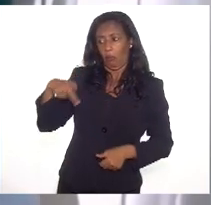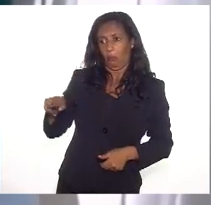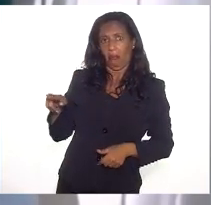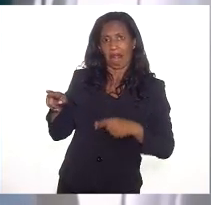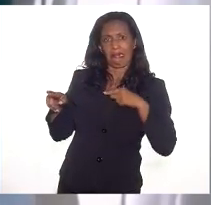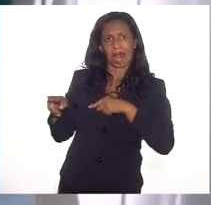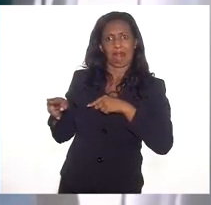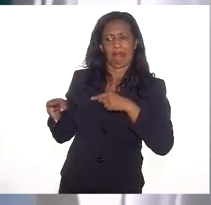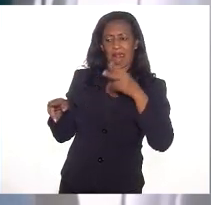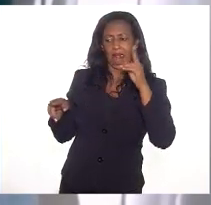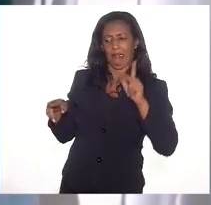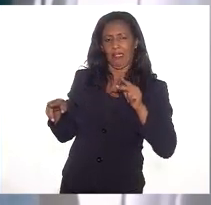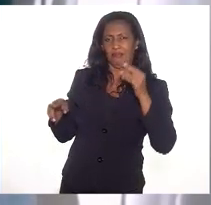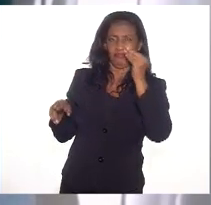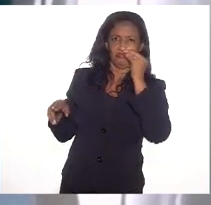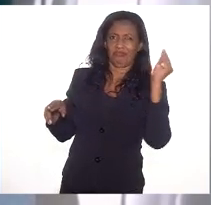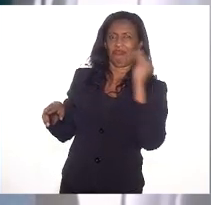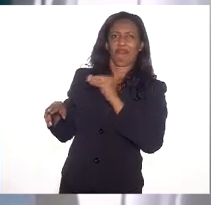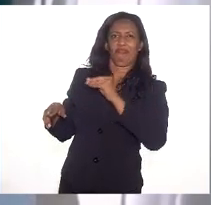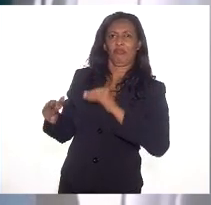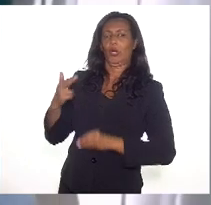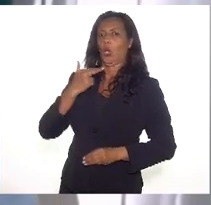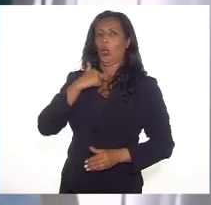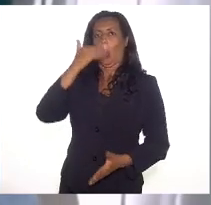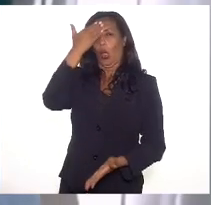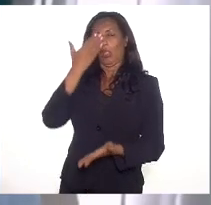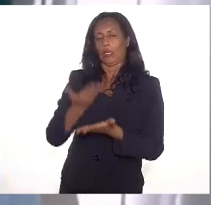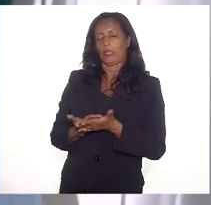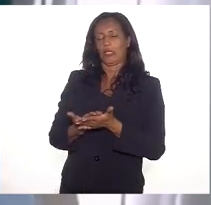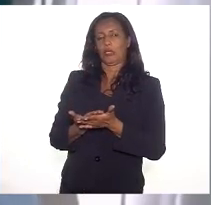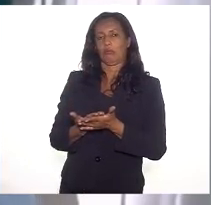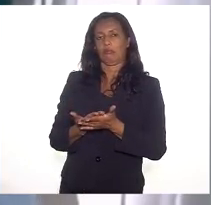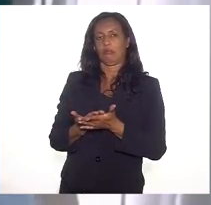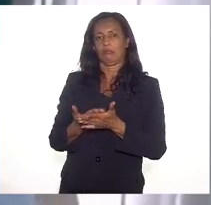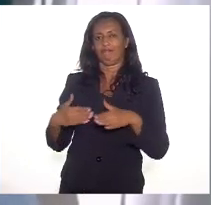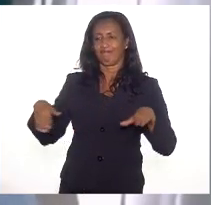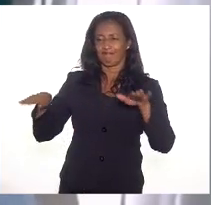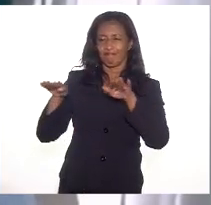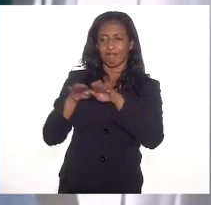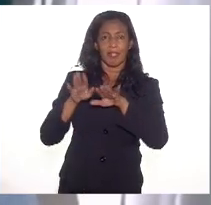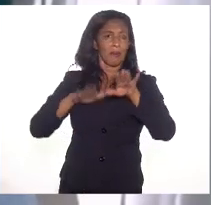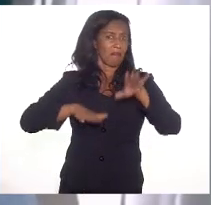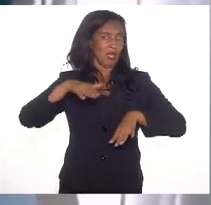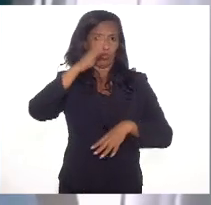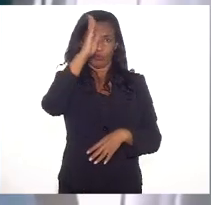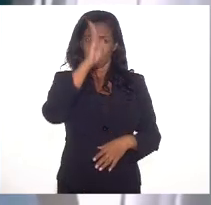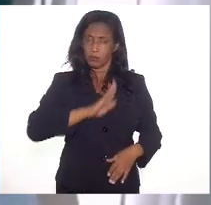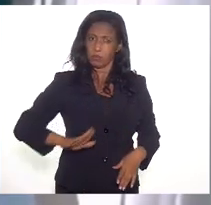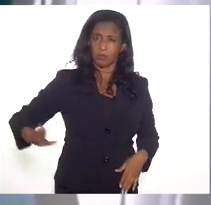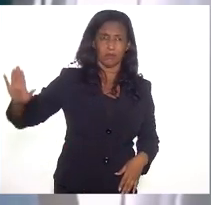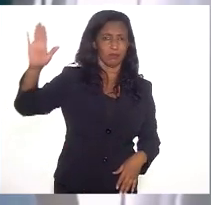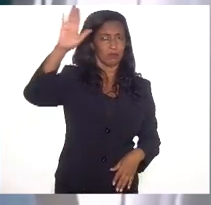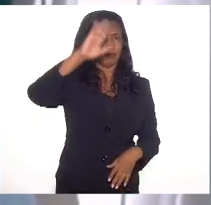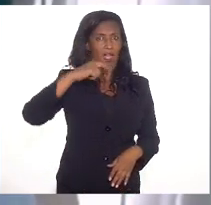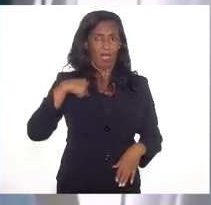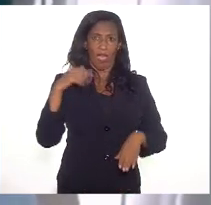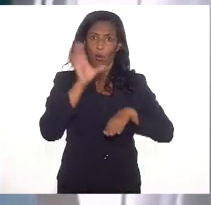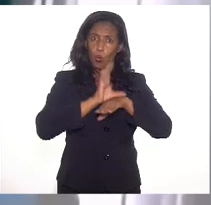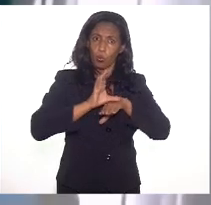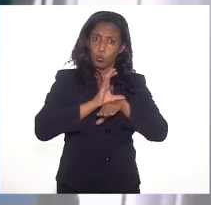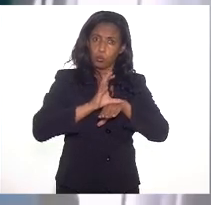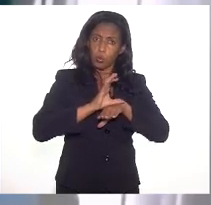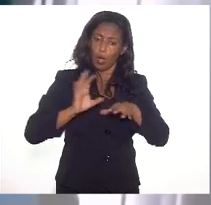fé, não têm a mesma crença, não acreditam nos mesmos dogmas. Mesmo isso sendo, no Brasil, um preceito constitucional.